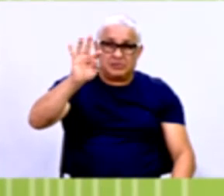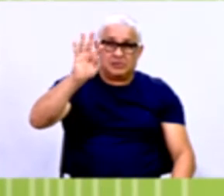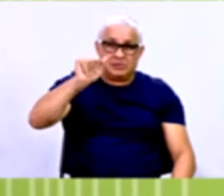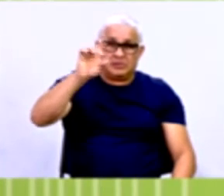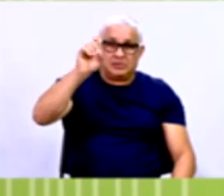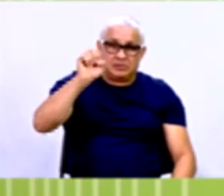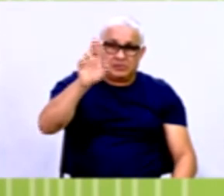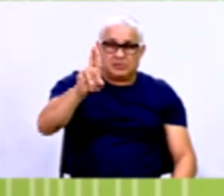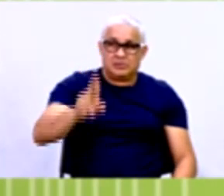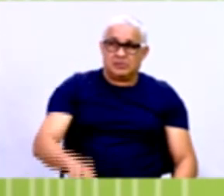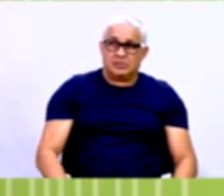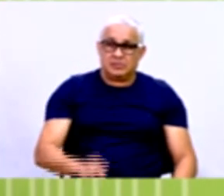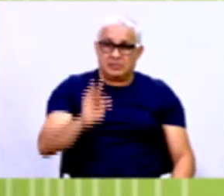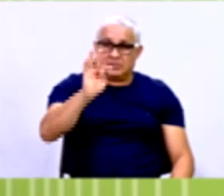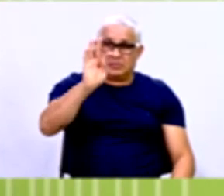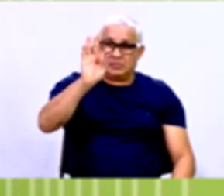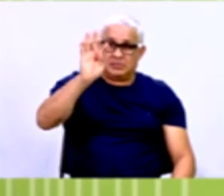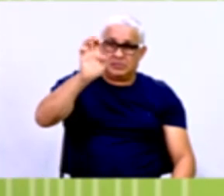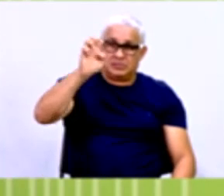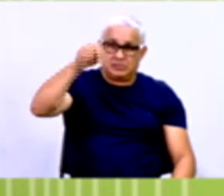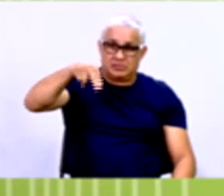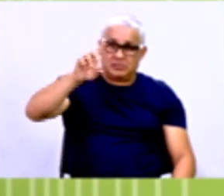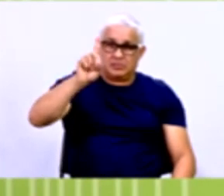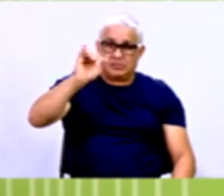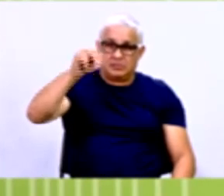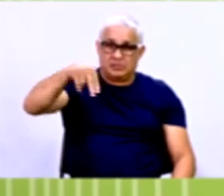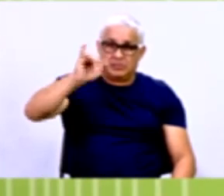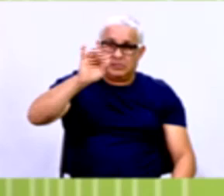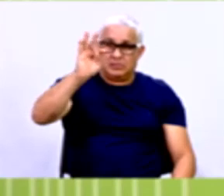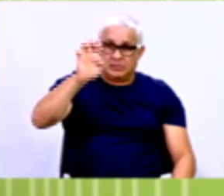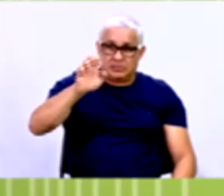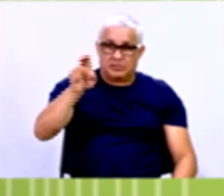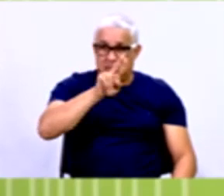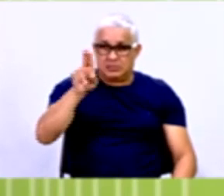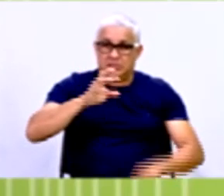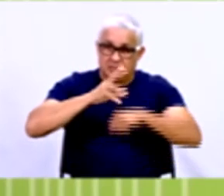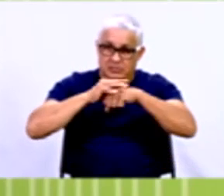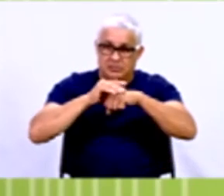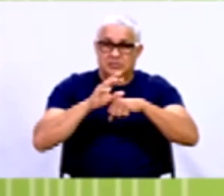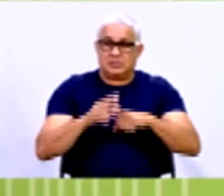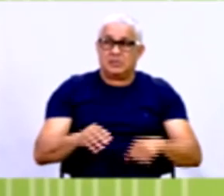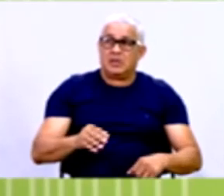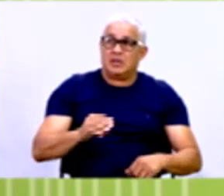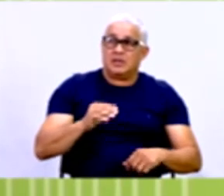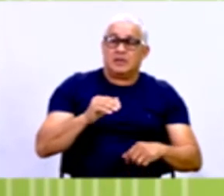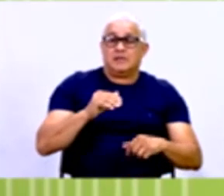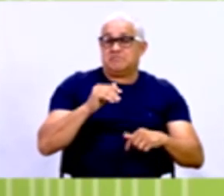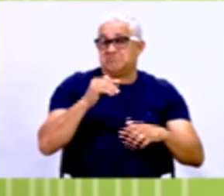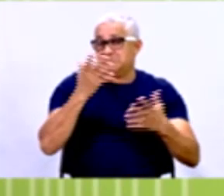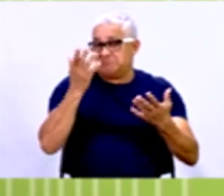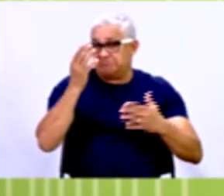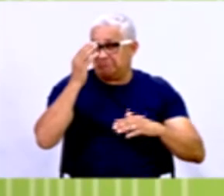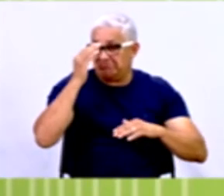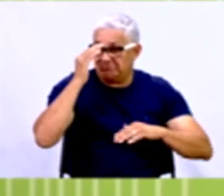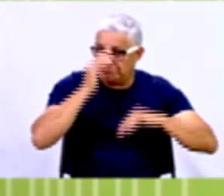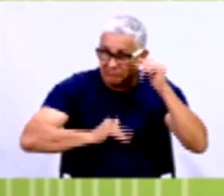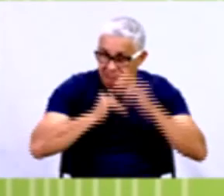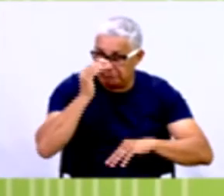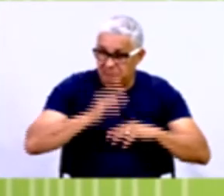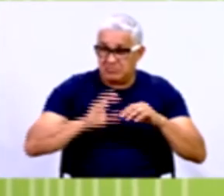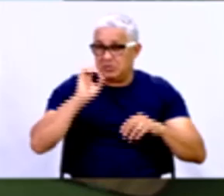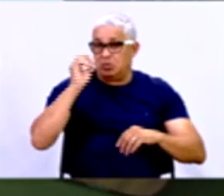é uma doença ocupacional? Mas ela se classifica como o quê? Profissional ou de trabalho? E aí, professor?